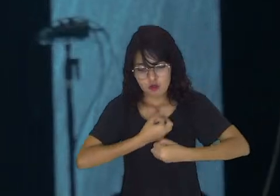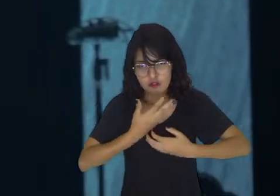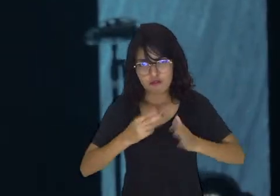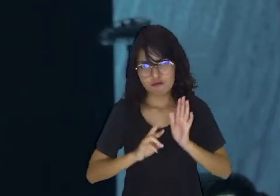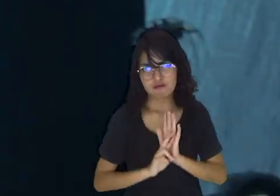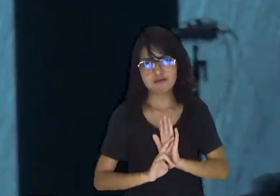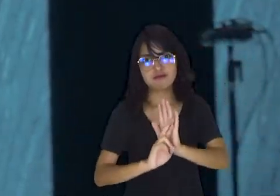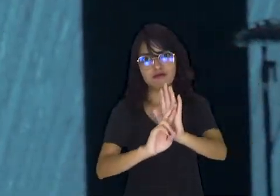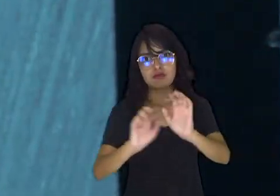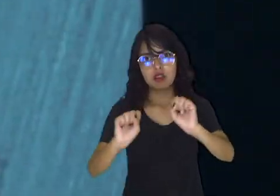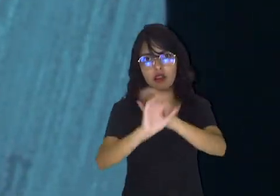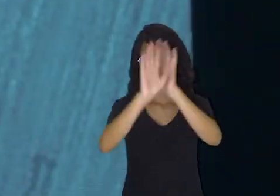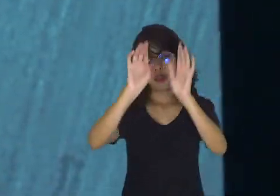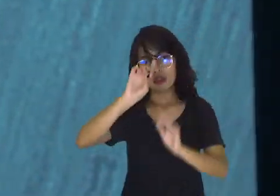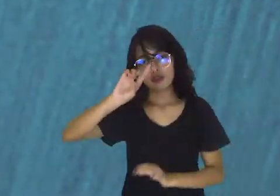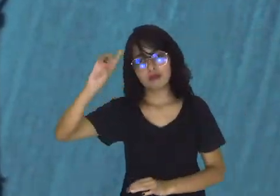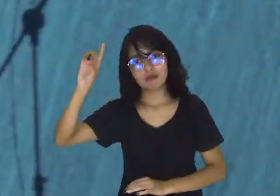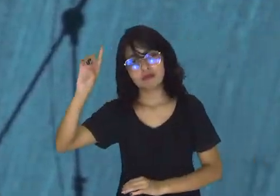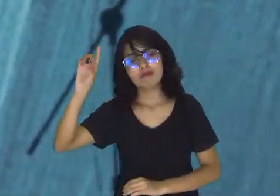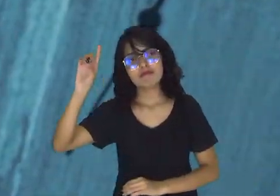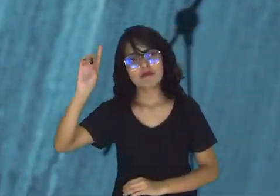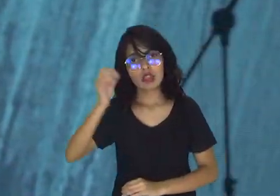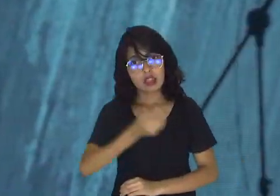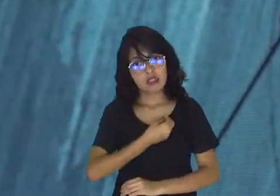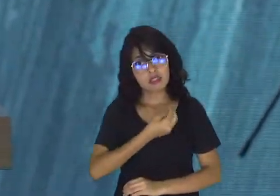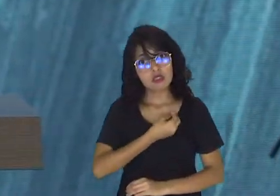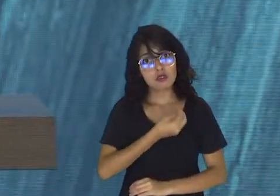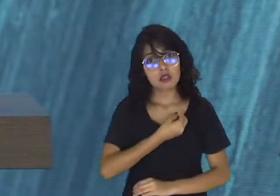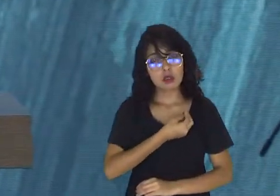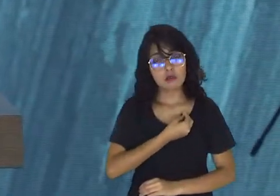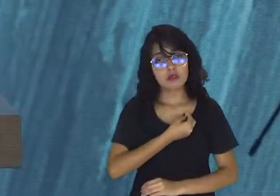expressarmos a glória de Deus e vivermos